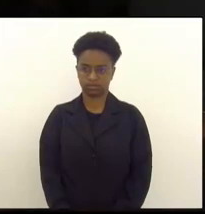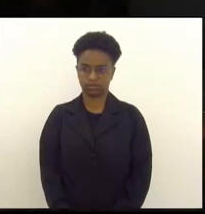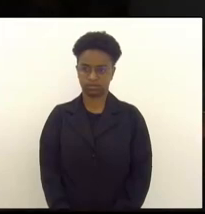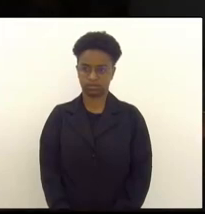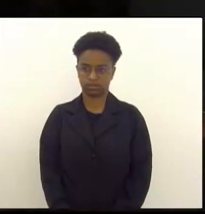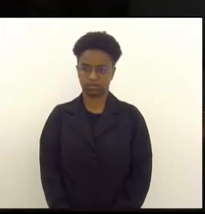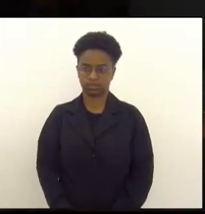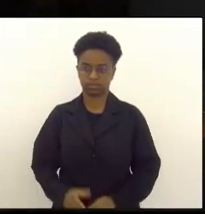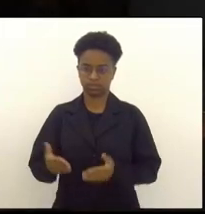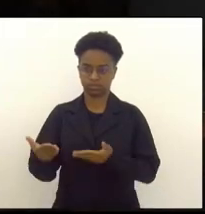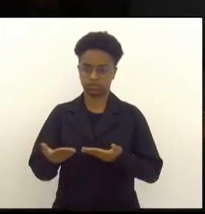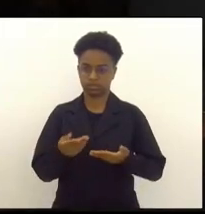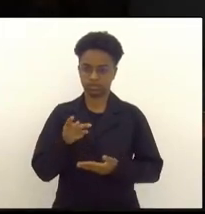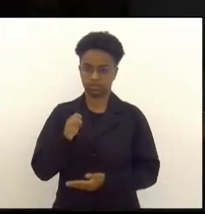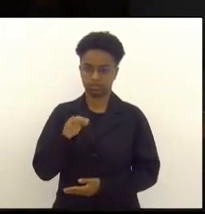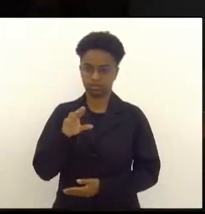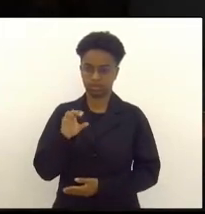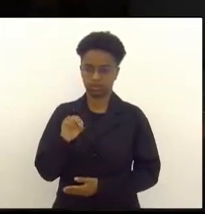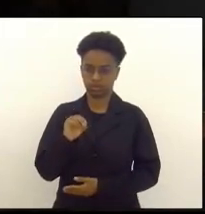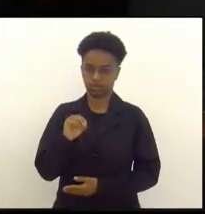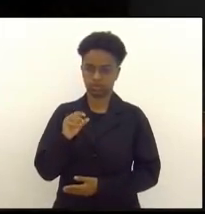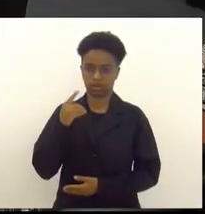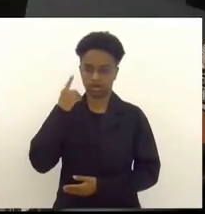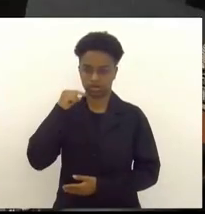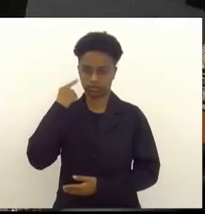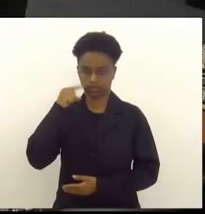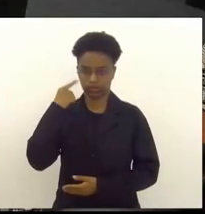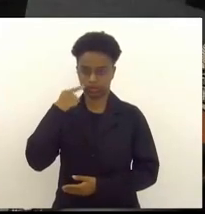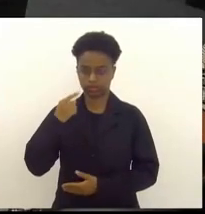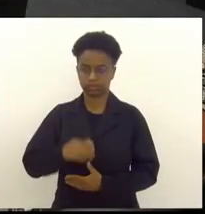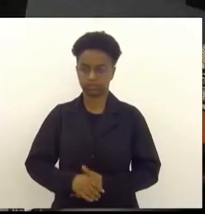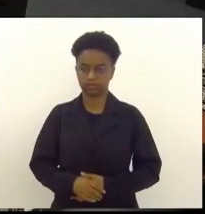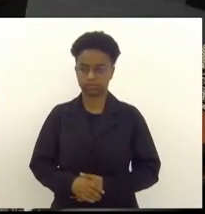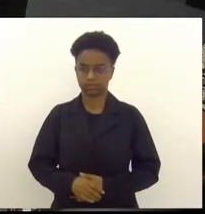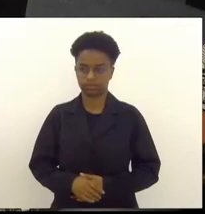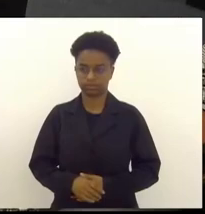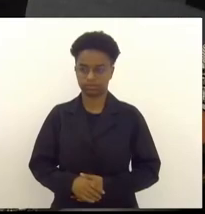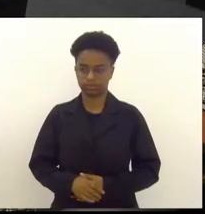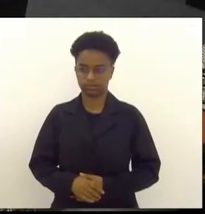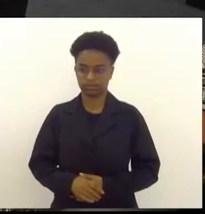Convido o doutor Pedro Calmon, advogado.